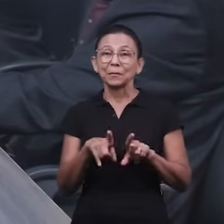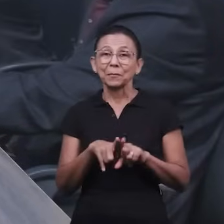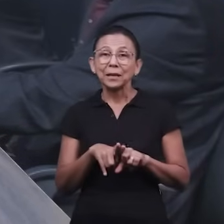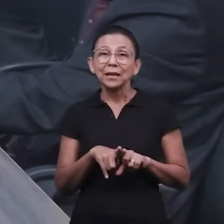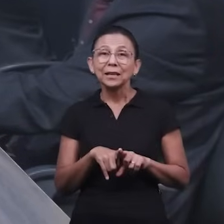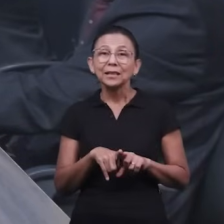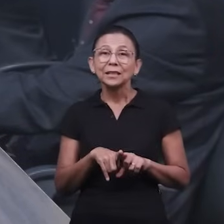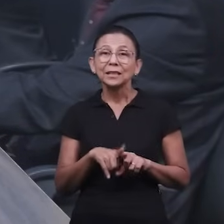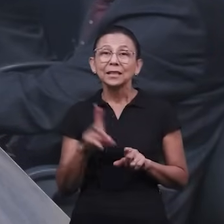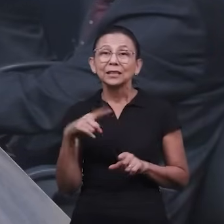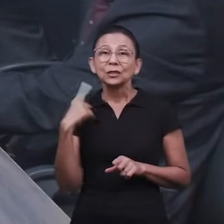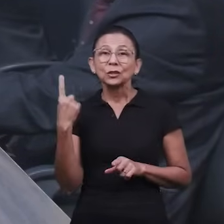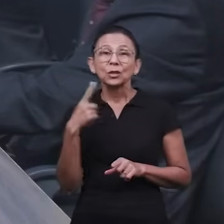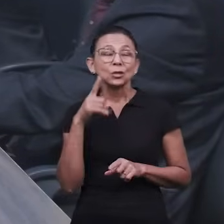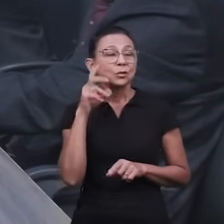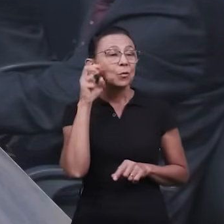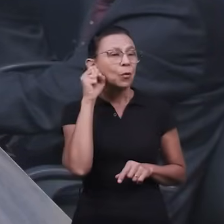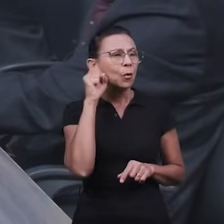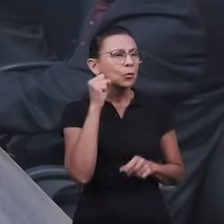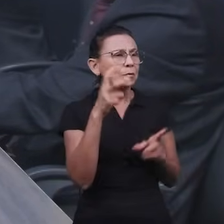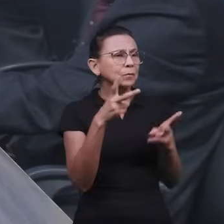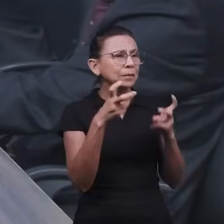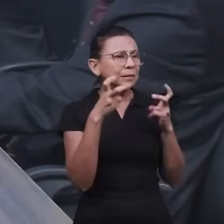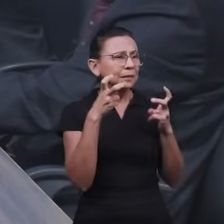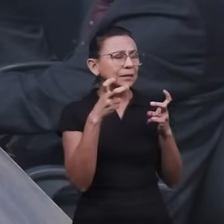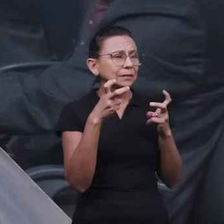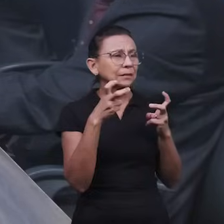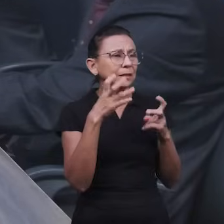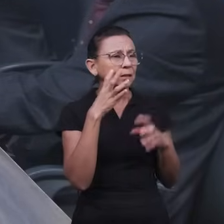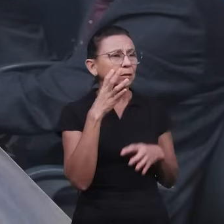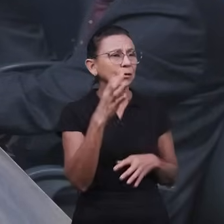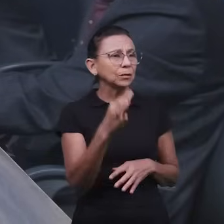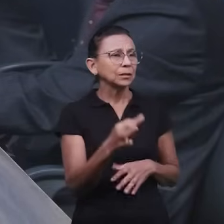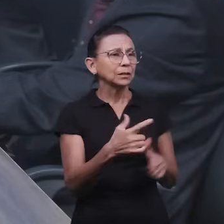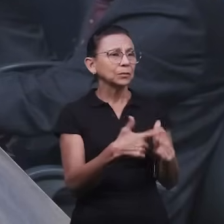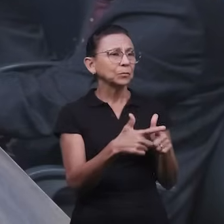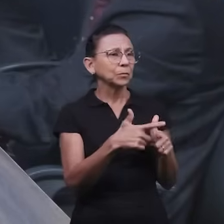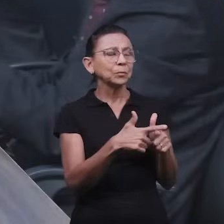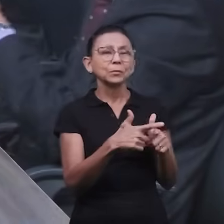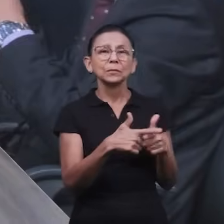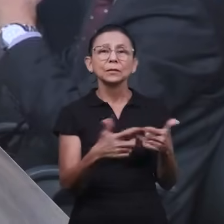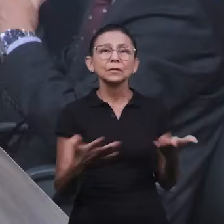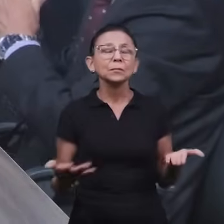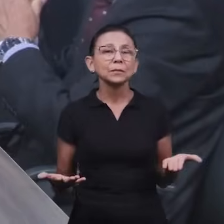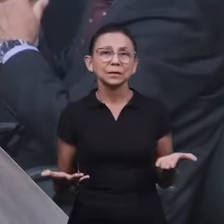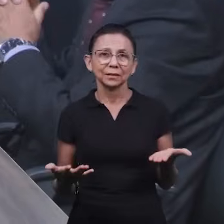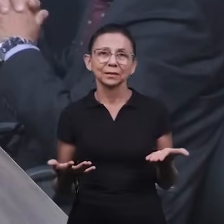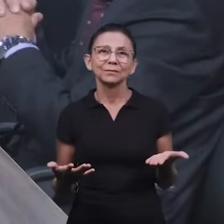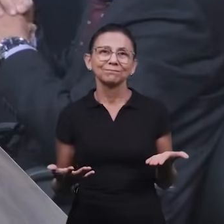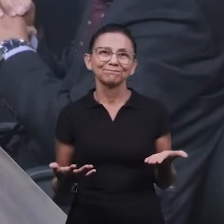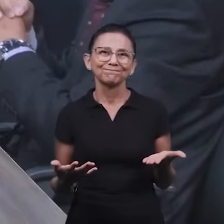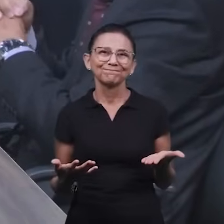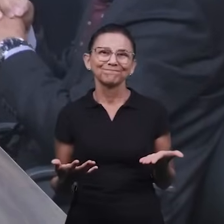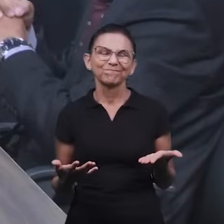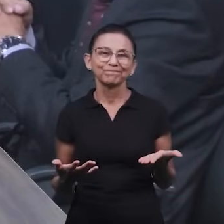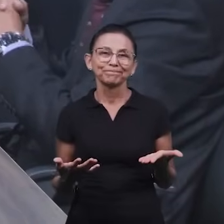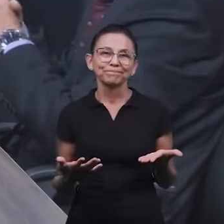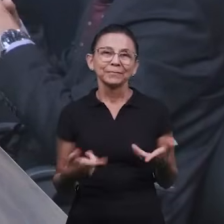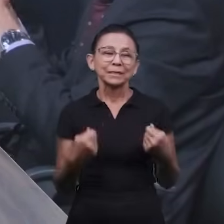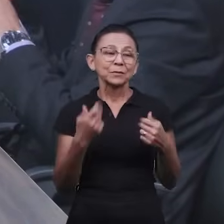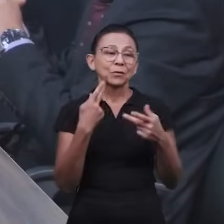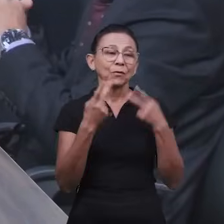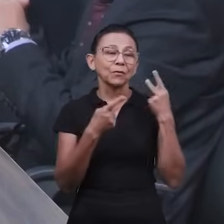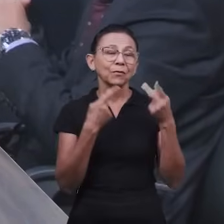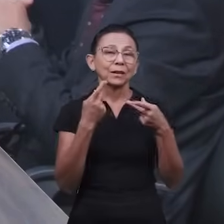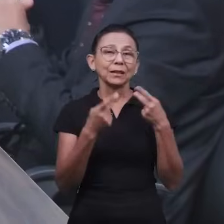ouça as suas necessidades, aquilo que elas estão passando, e elas querem dividir aquilo com a gente. E tem